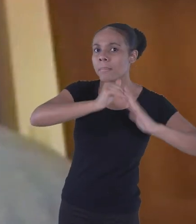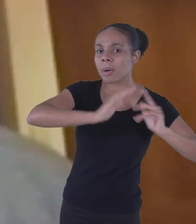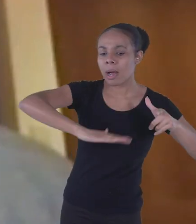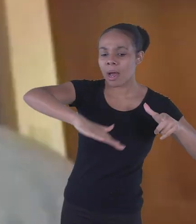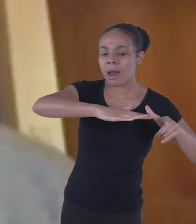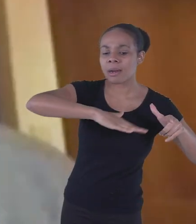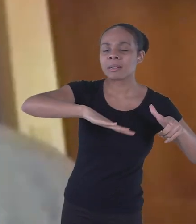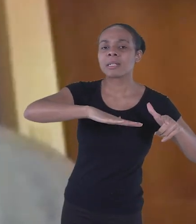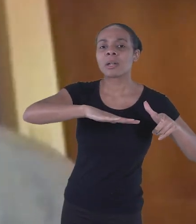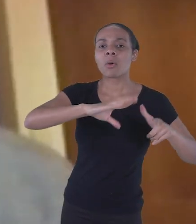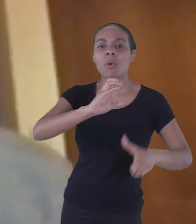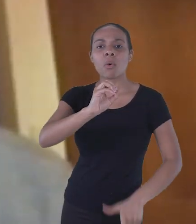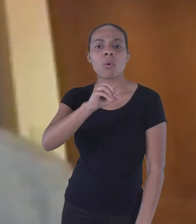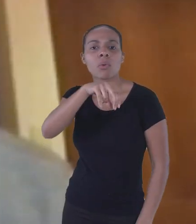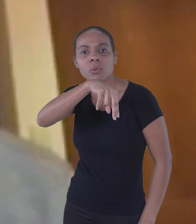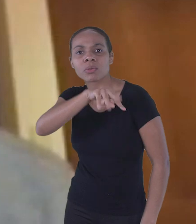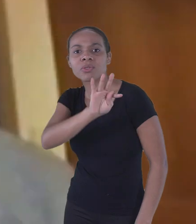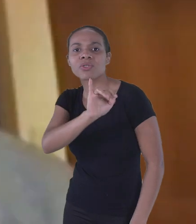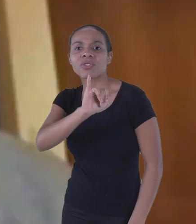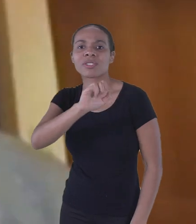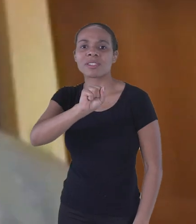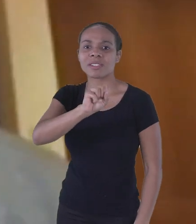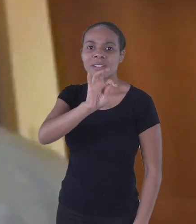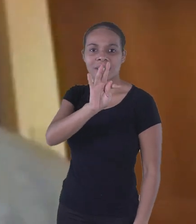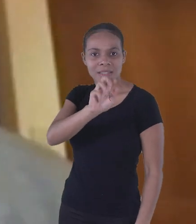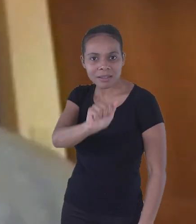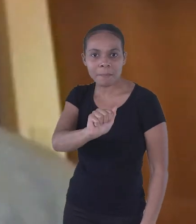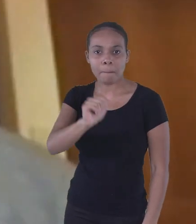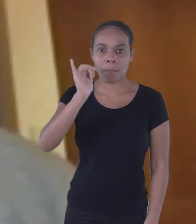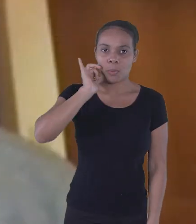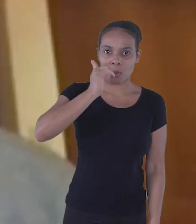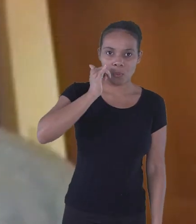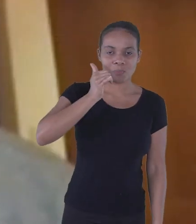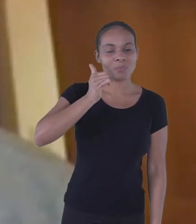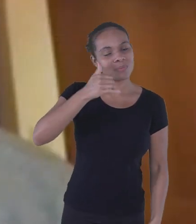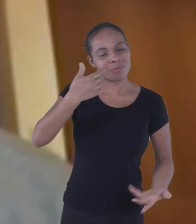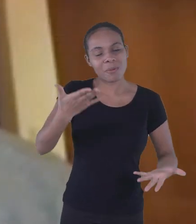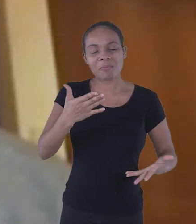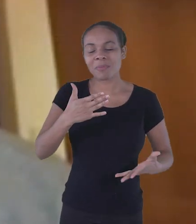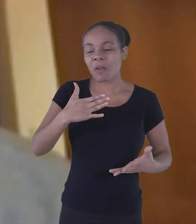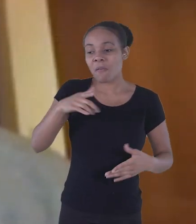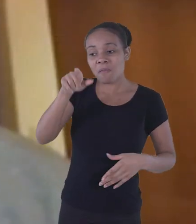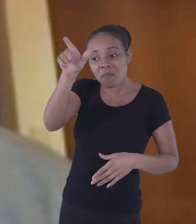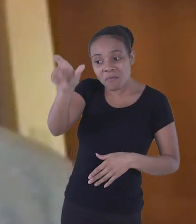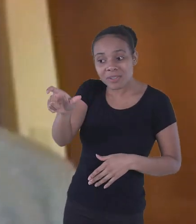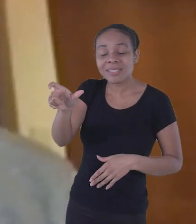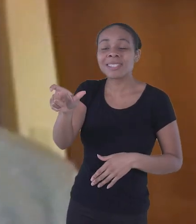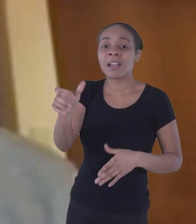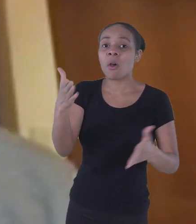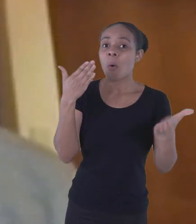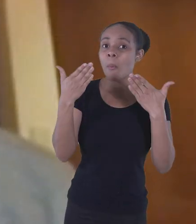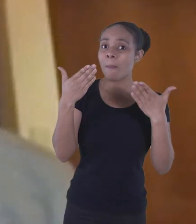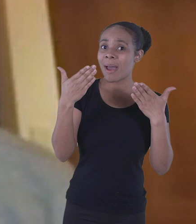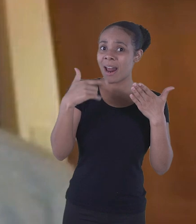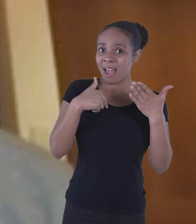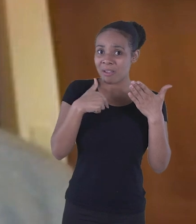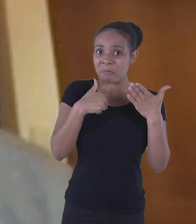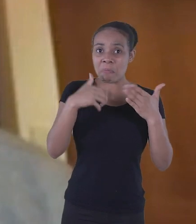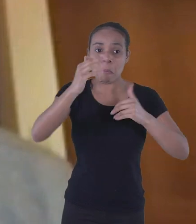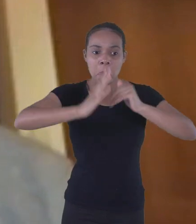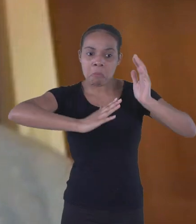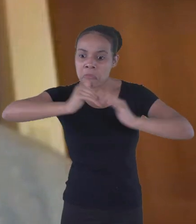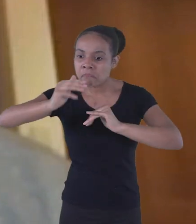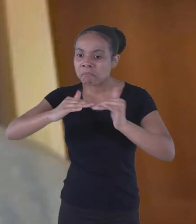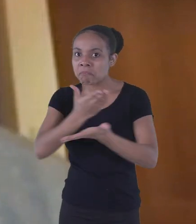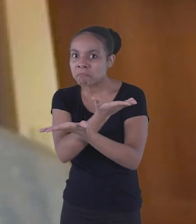um ato de generosidade da sua parte poder me comparar. Talvez no Hemingway,